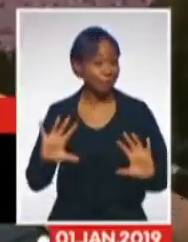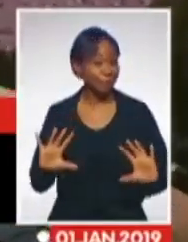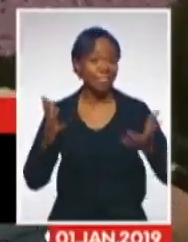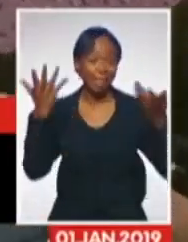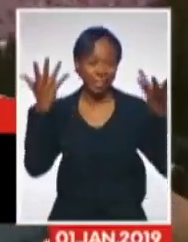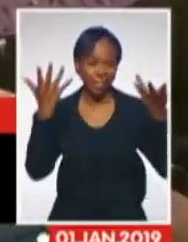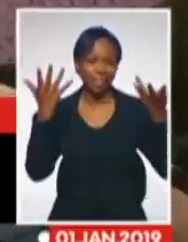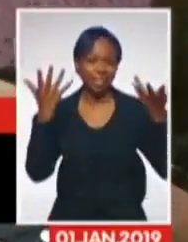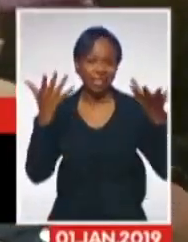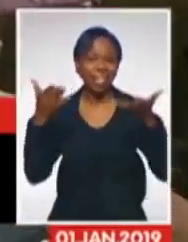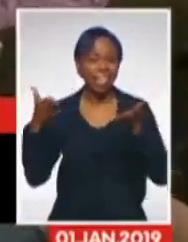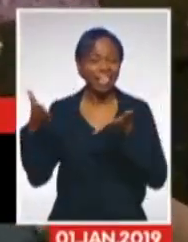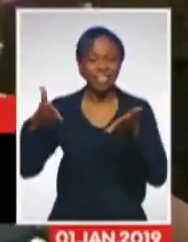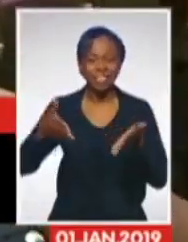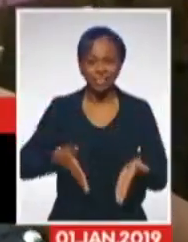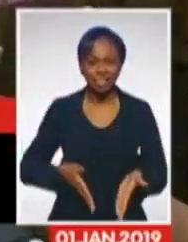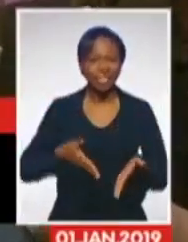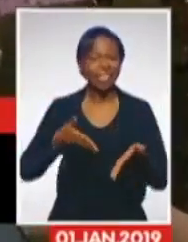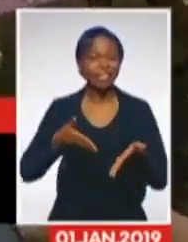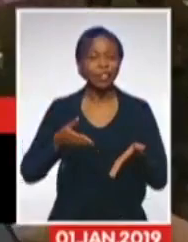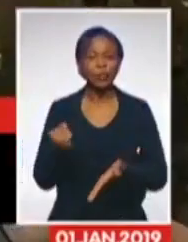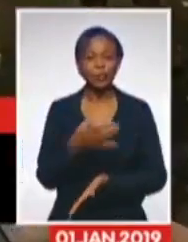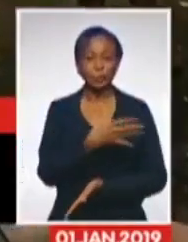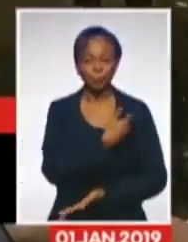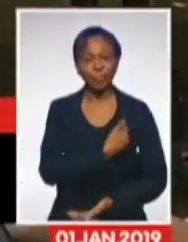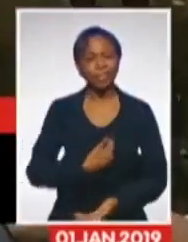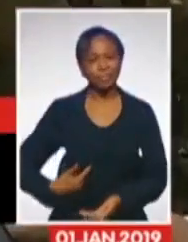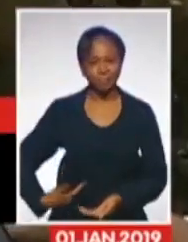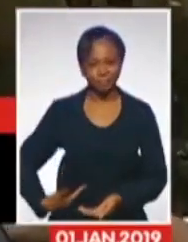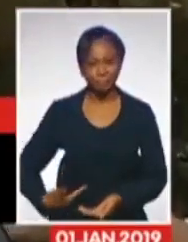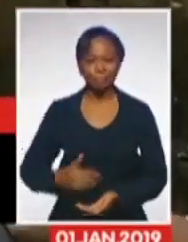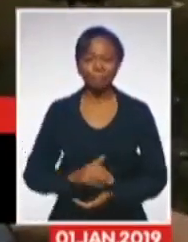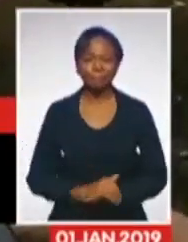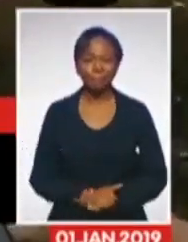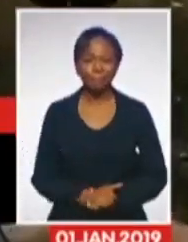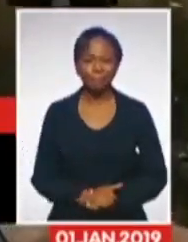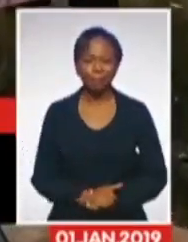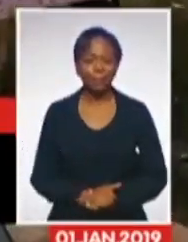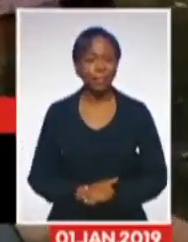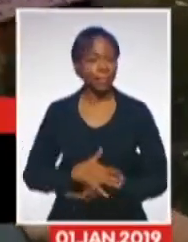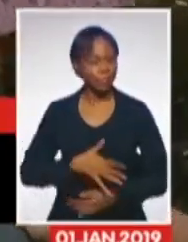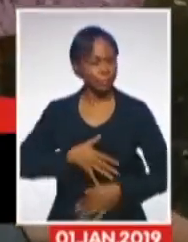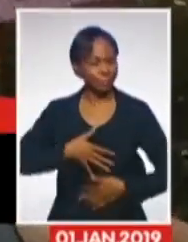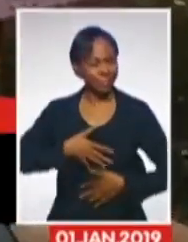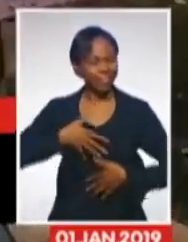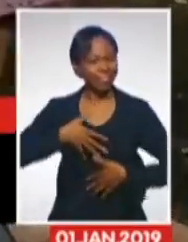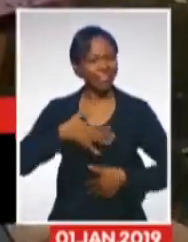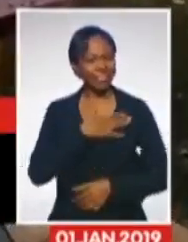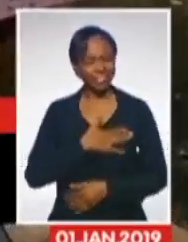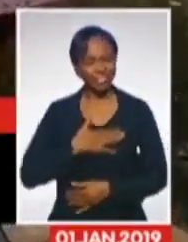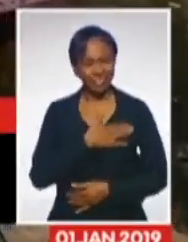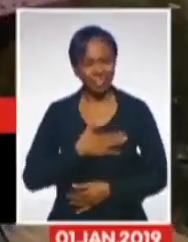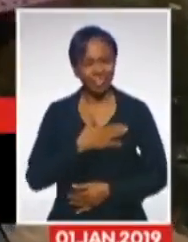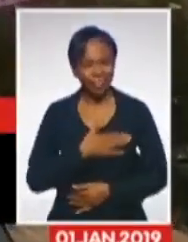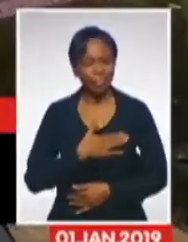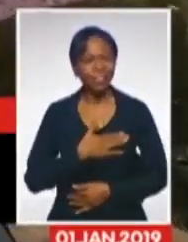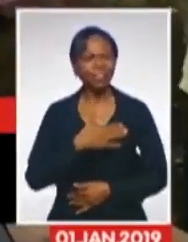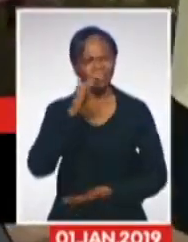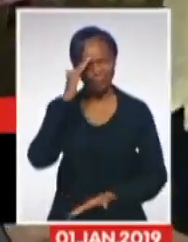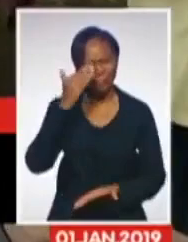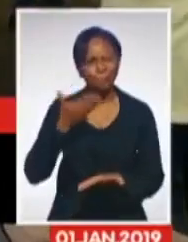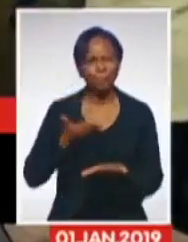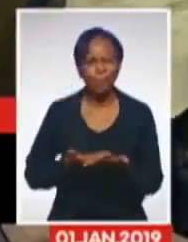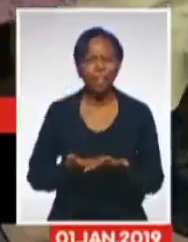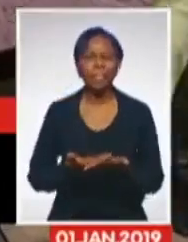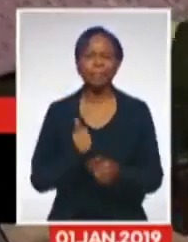a chegada do nosso novo governador. Com muita honra, com muita fé, com